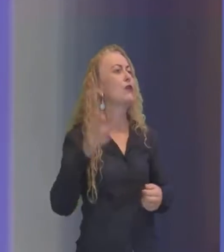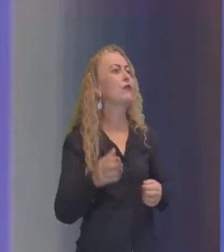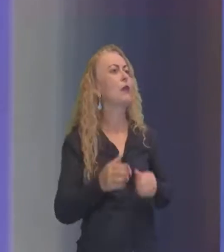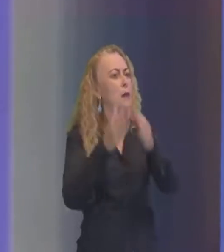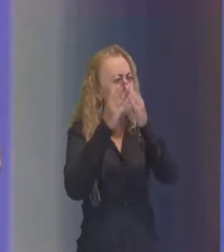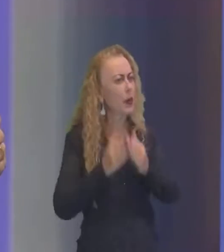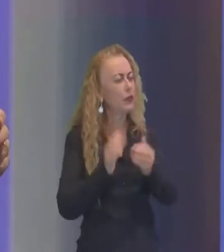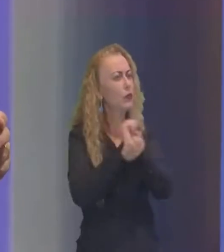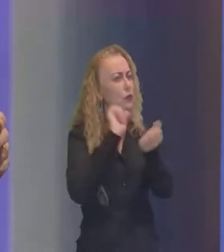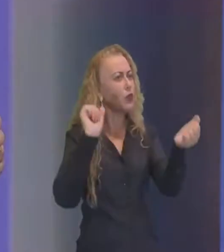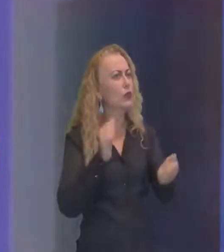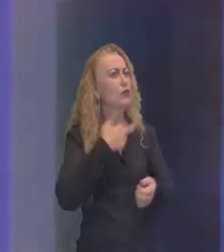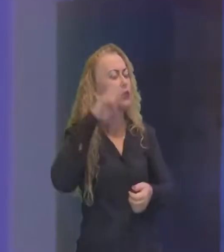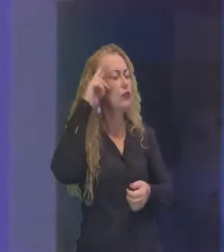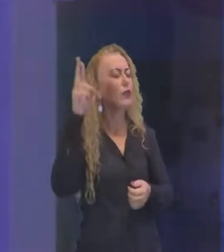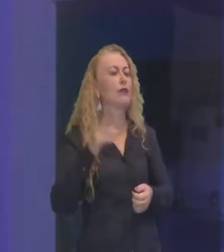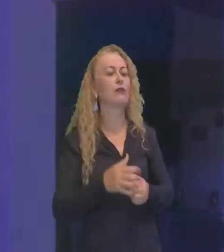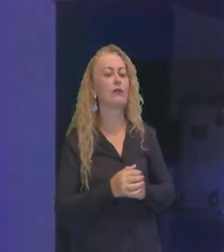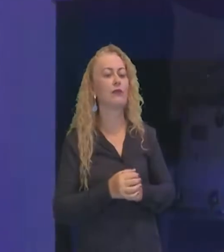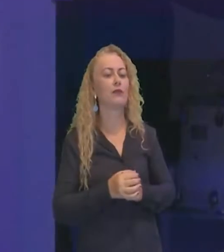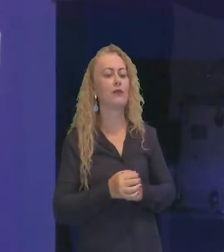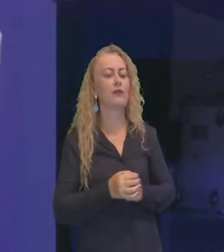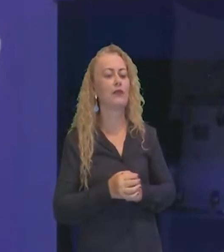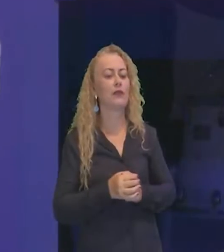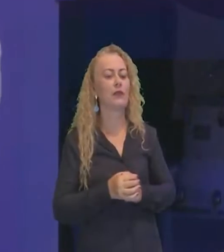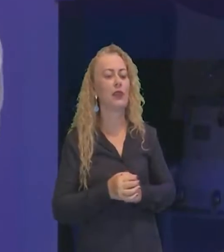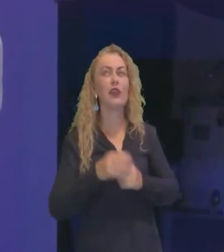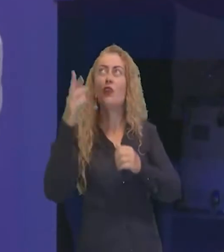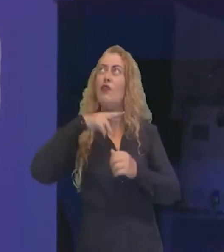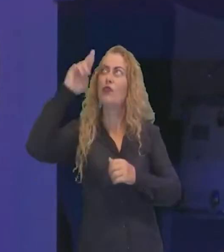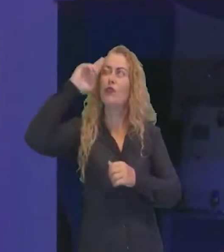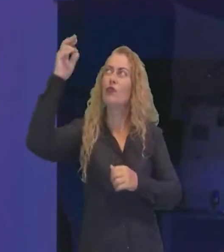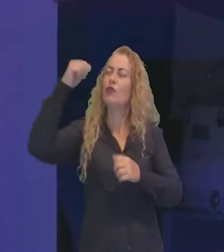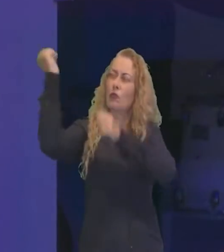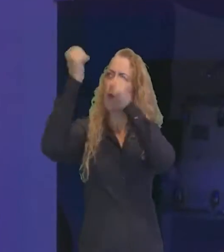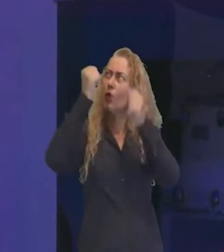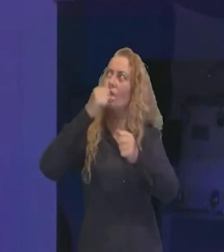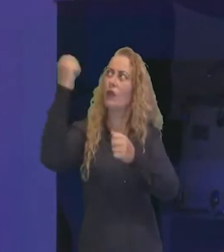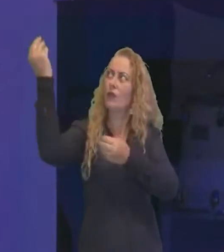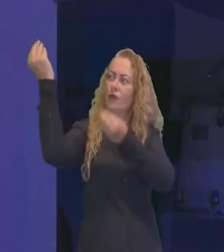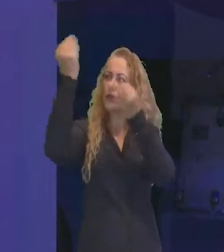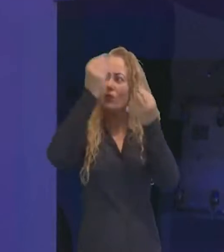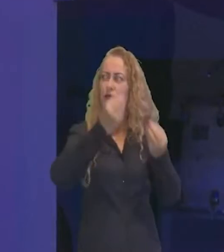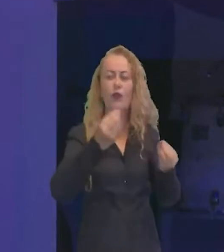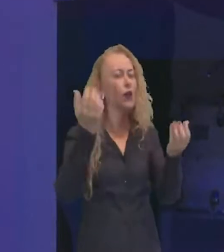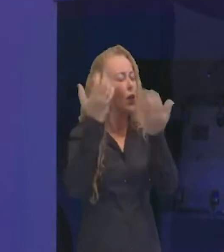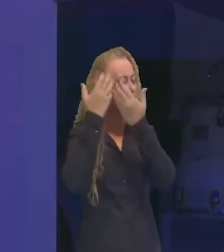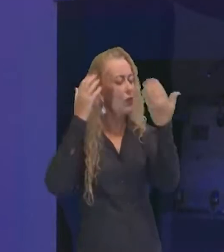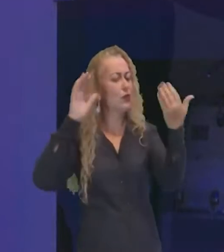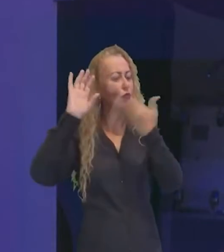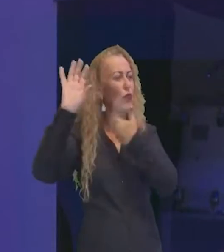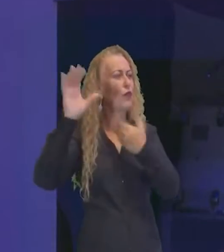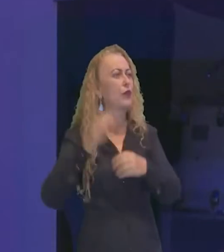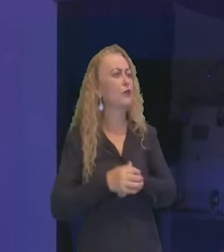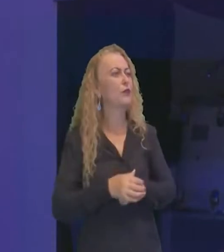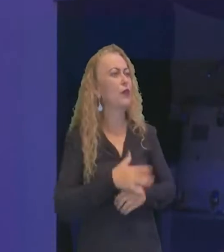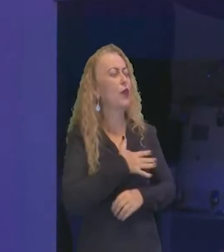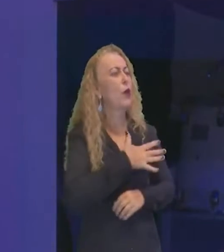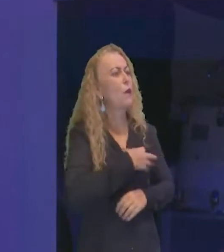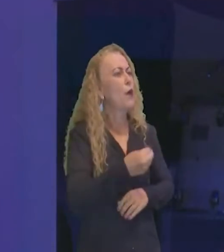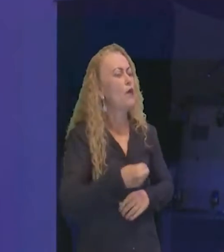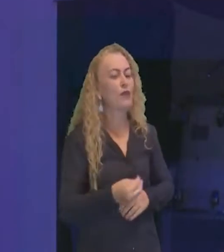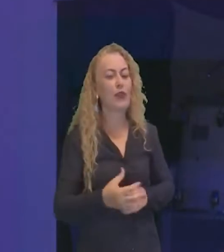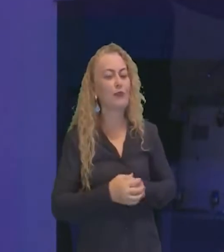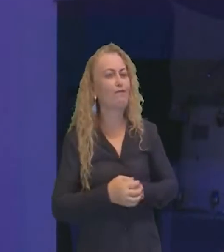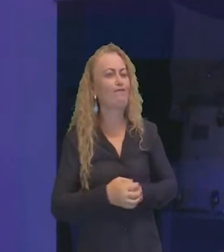impossível. Peça o impossível a Deus. E o Senhor tem poder para realizá-lo. Ah, meu filho, não tem mais jeito. E o